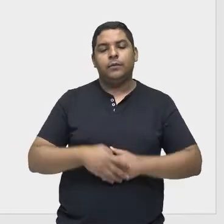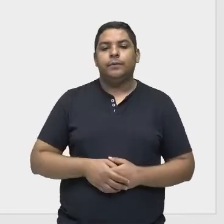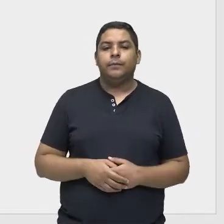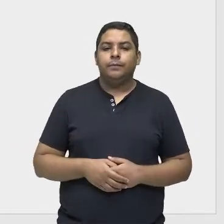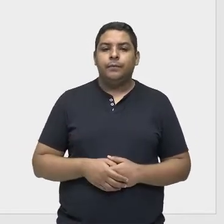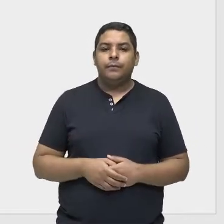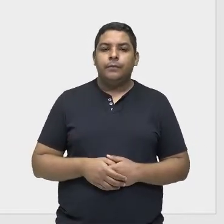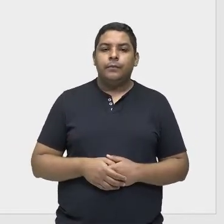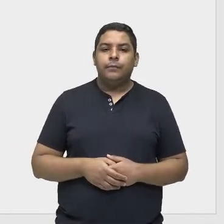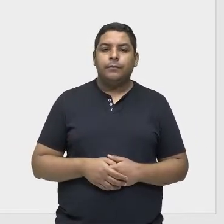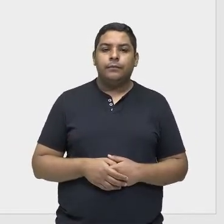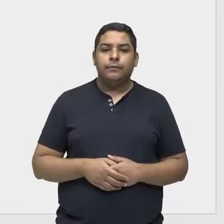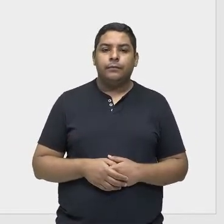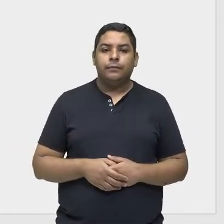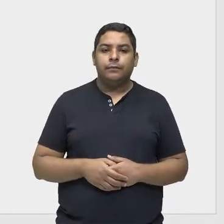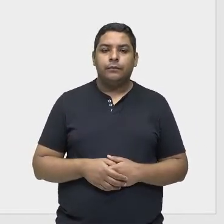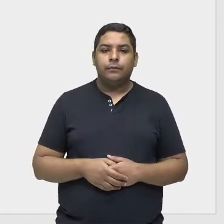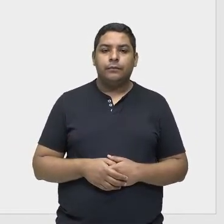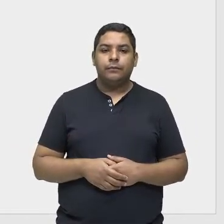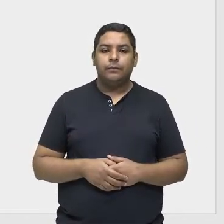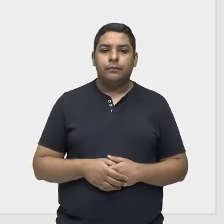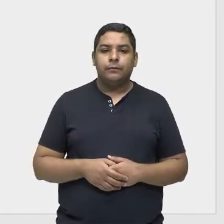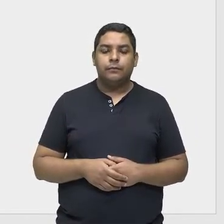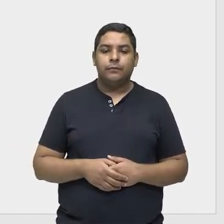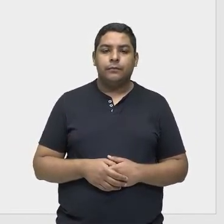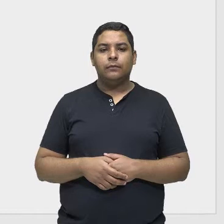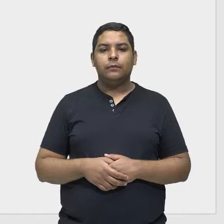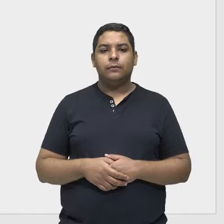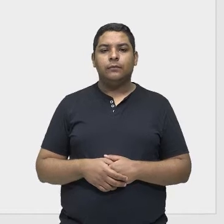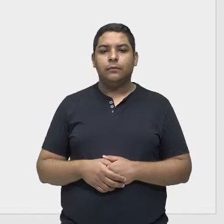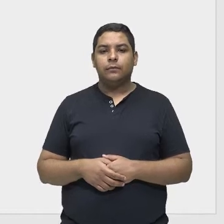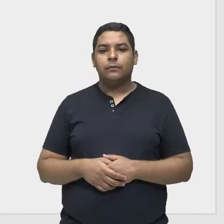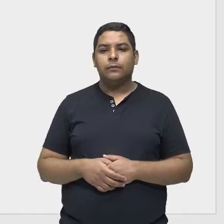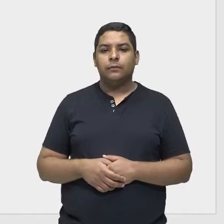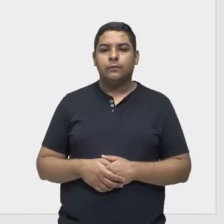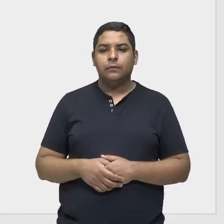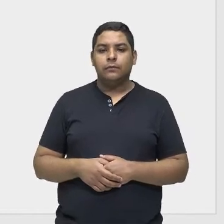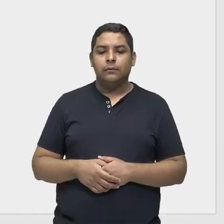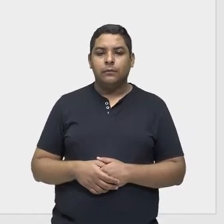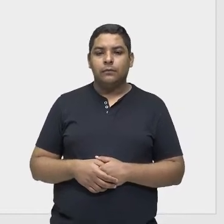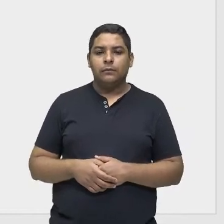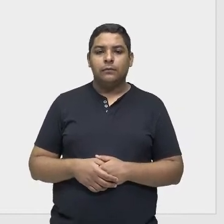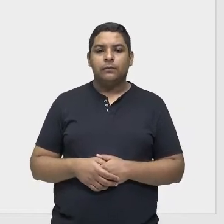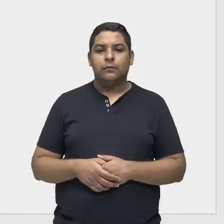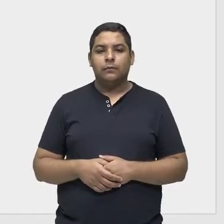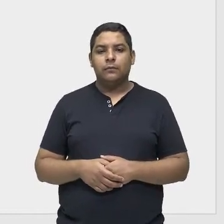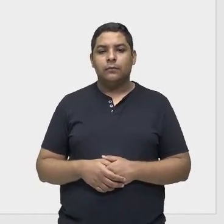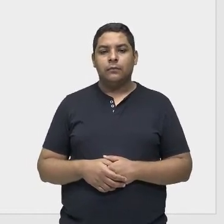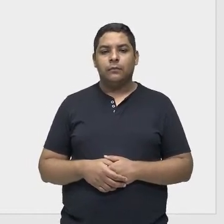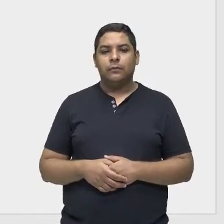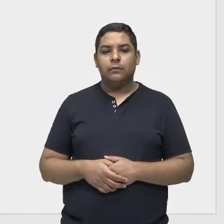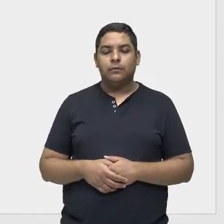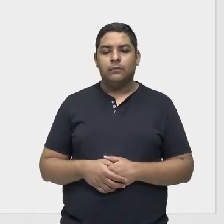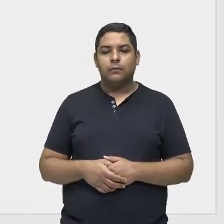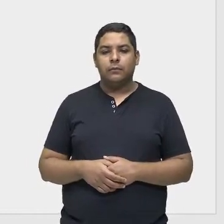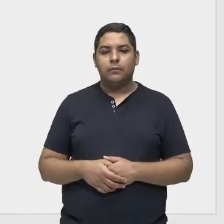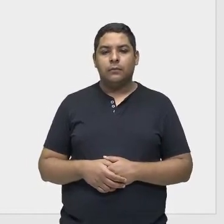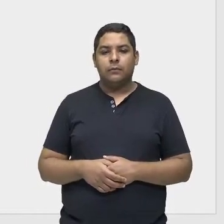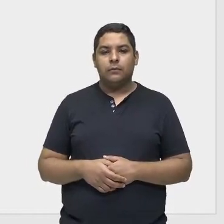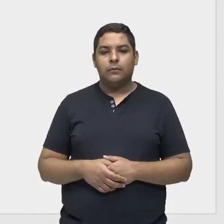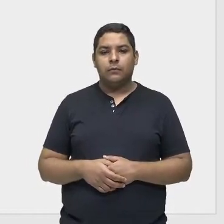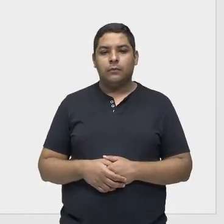mais este outro peão aqui, para a gente liberar o caminho da torre. Tá bom? Então